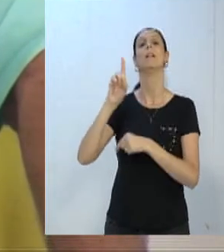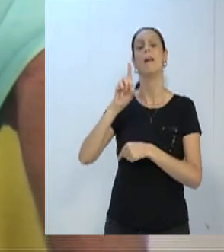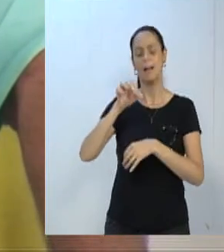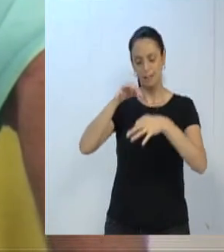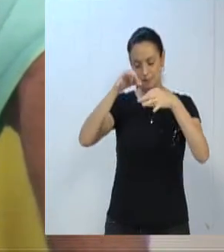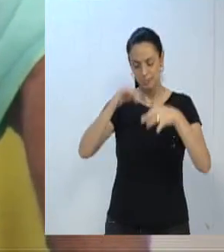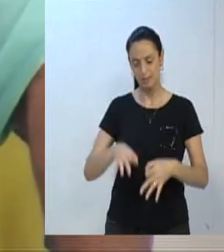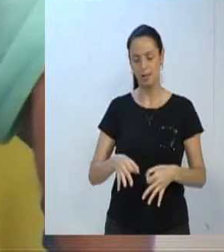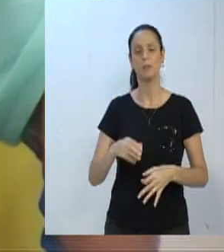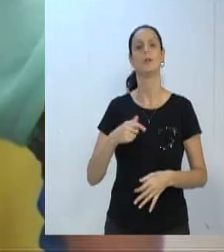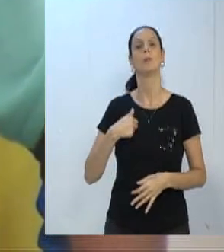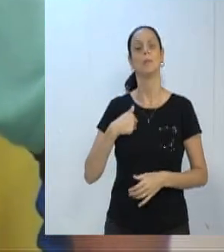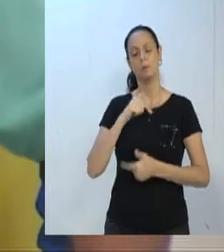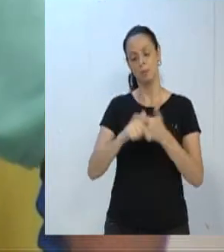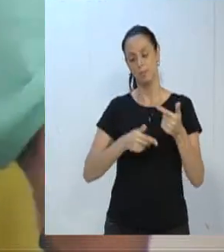não falha e o meu trabalho continua obrigado senhor presidente